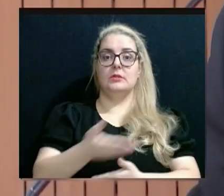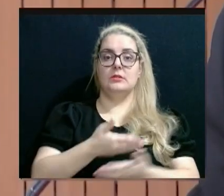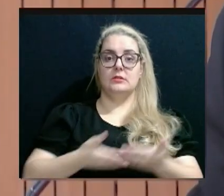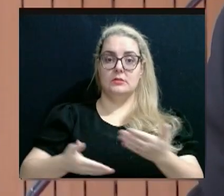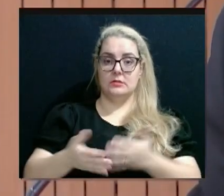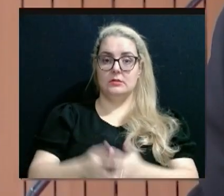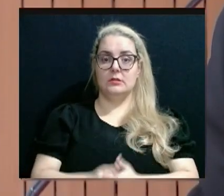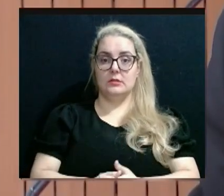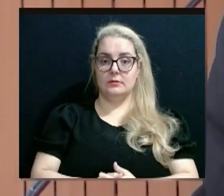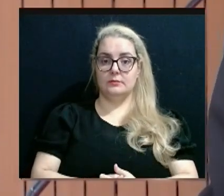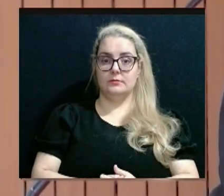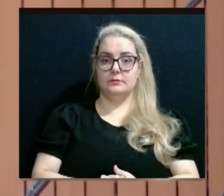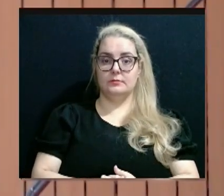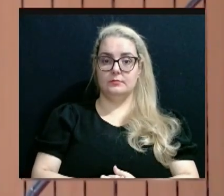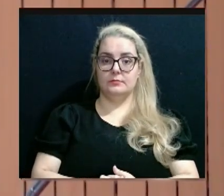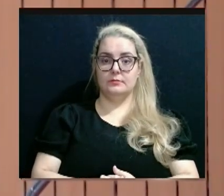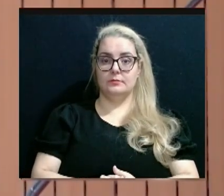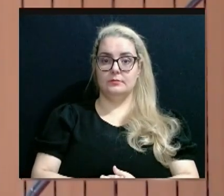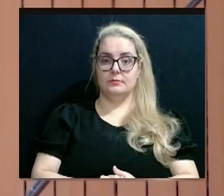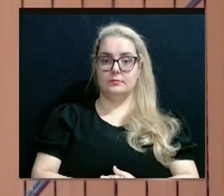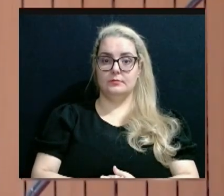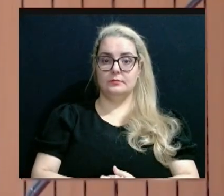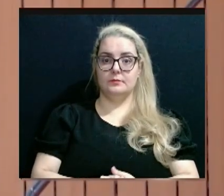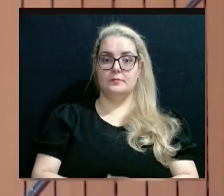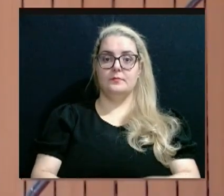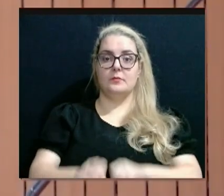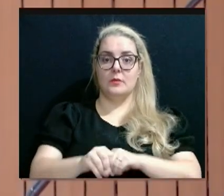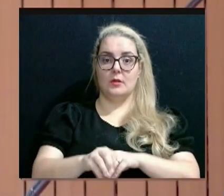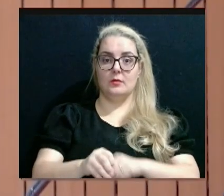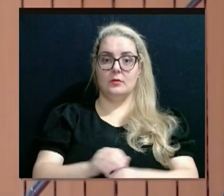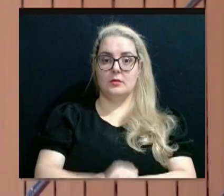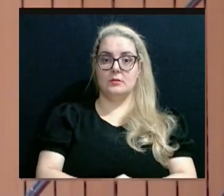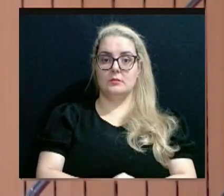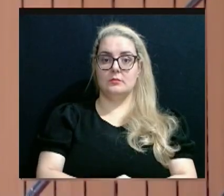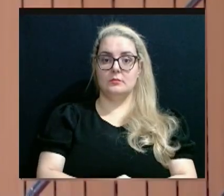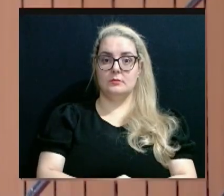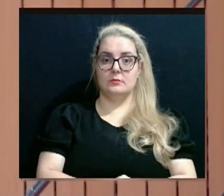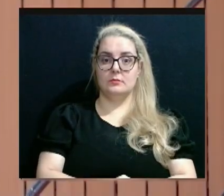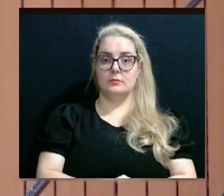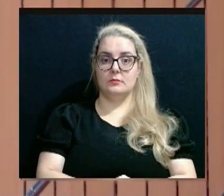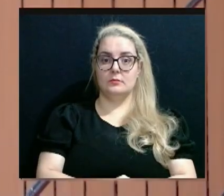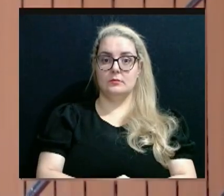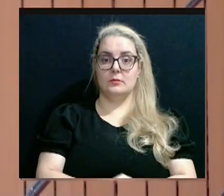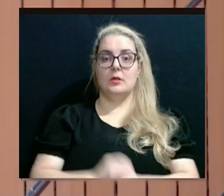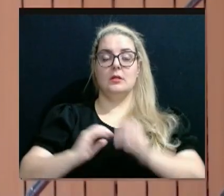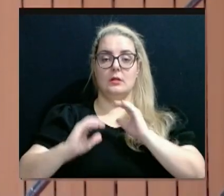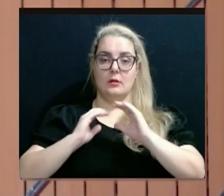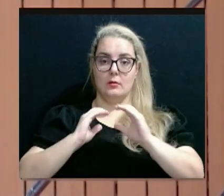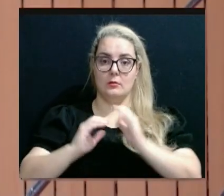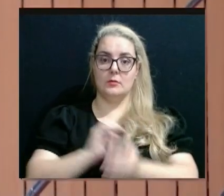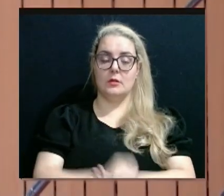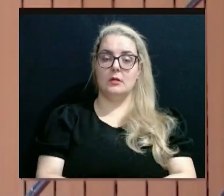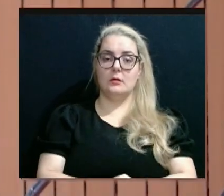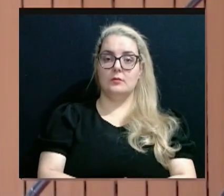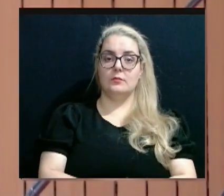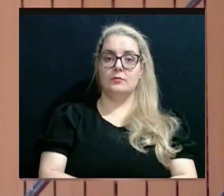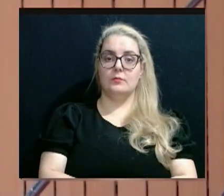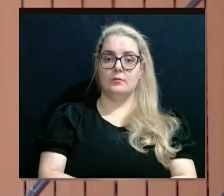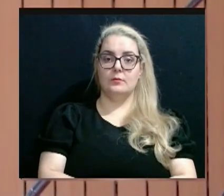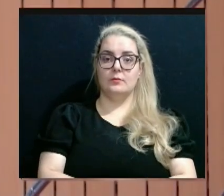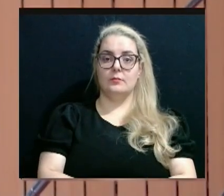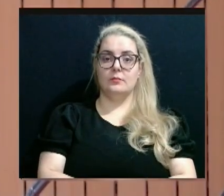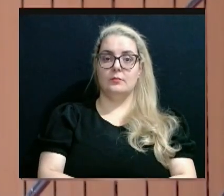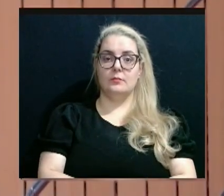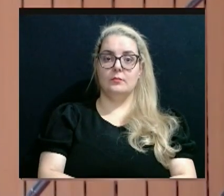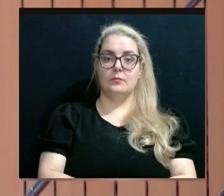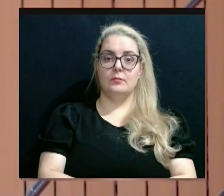inteirar na educação, na comunicação. E por